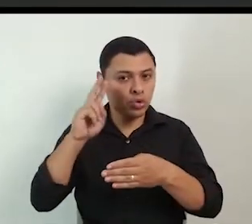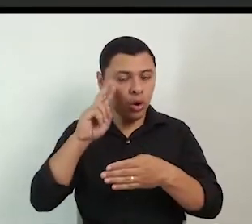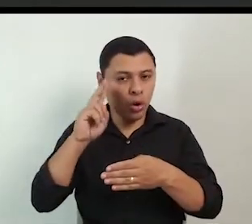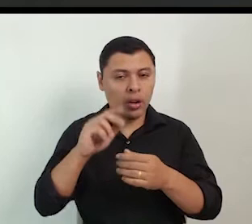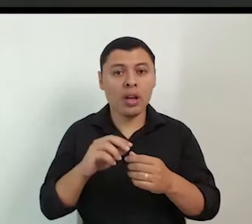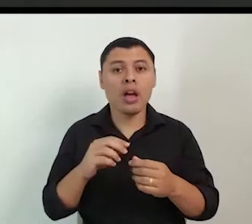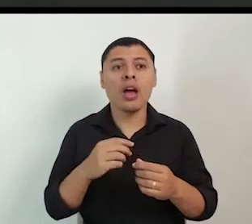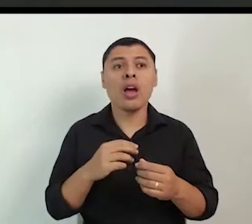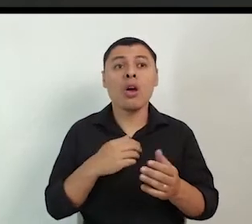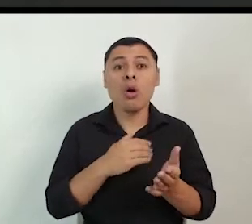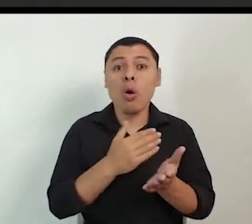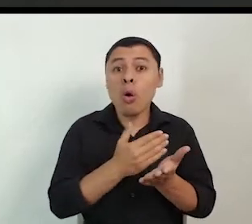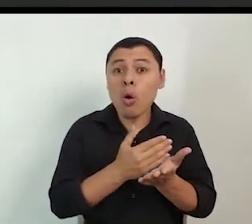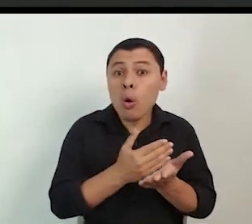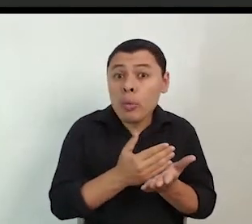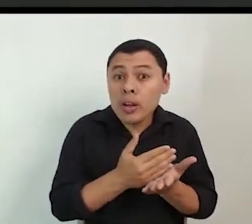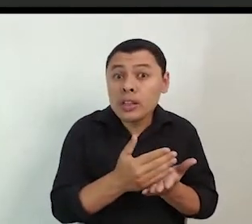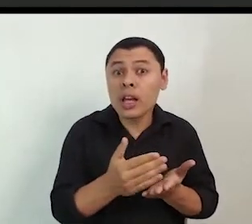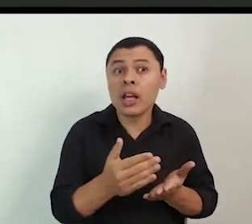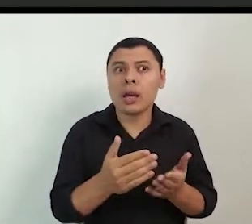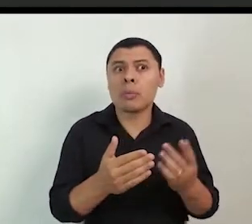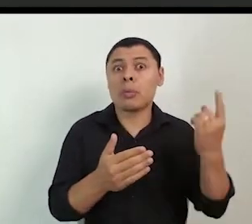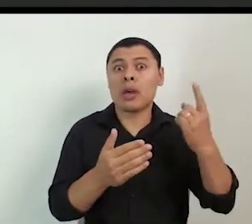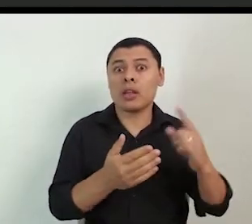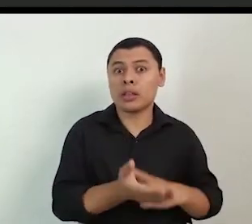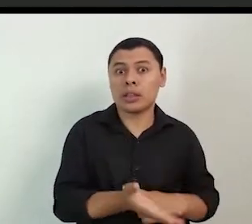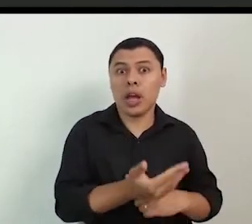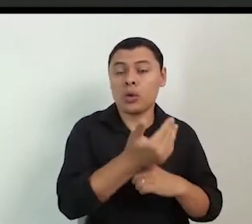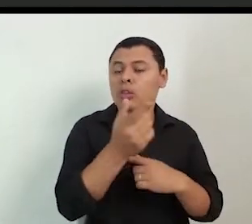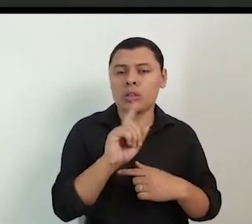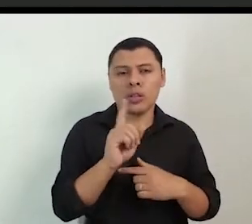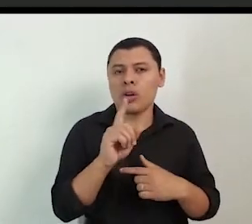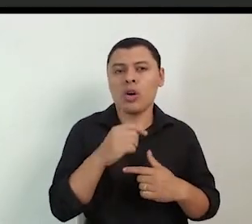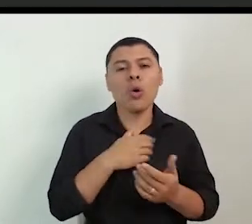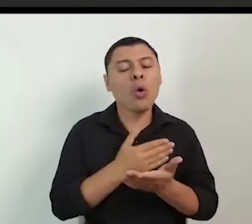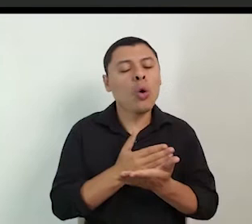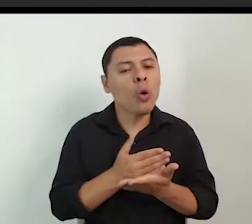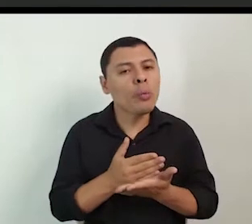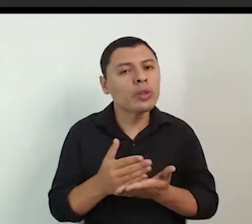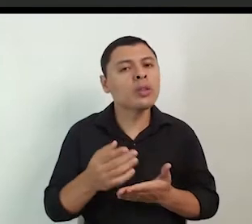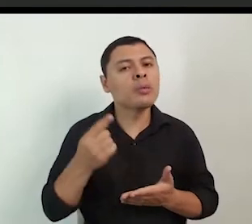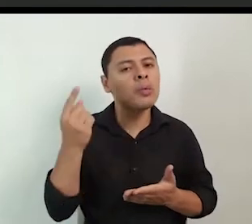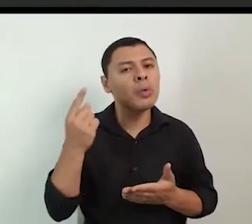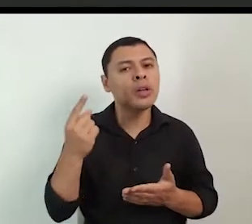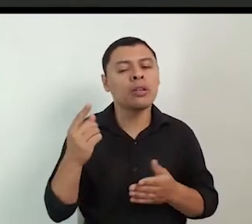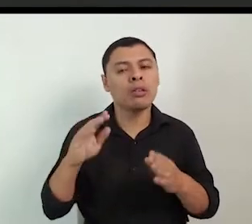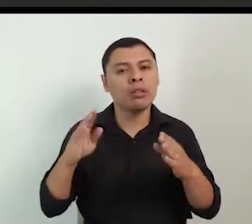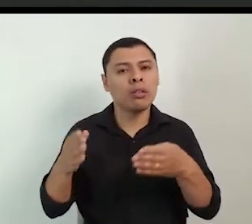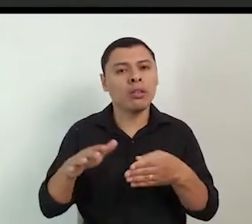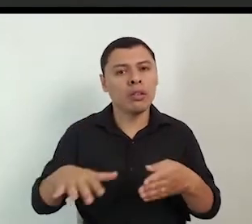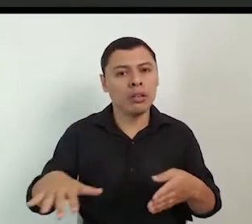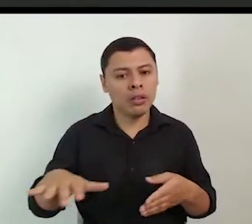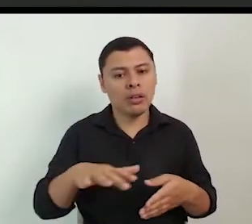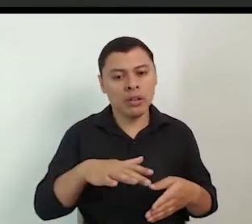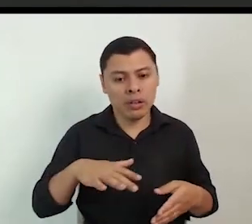vida profissional na área de tecnologia. A minha vida profissional, ela começou, na verdade,